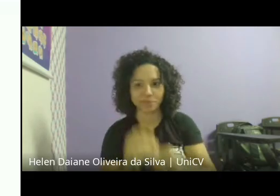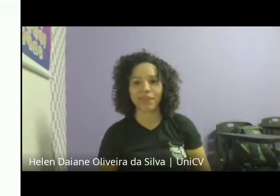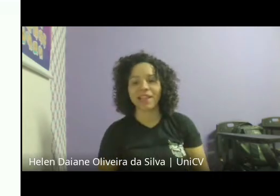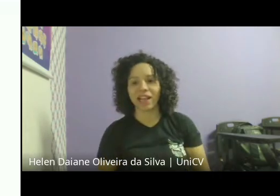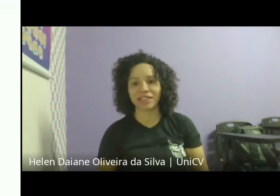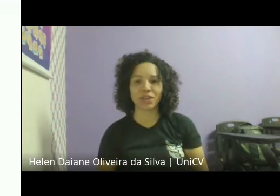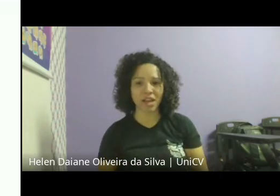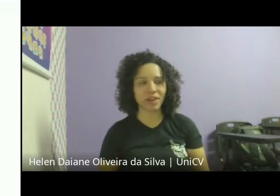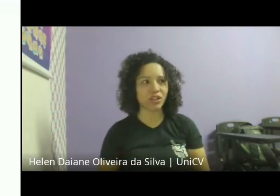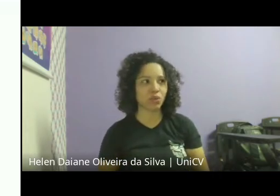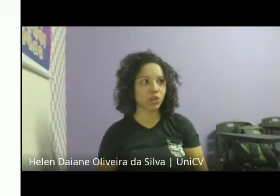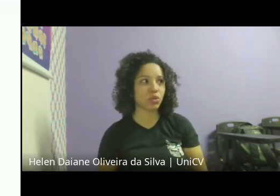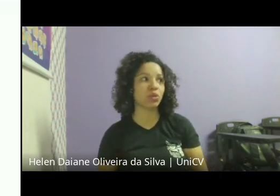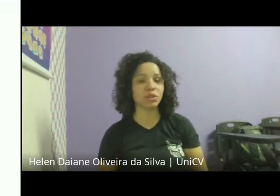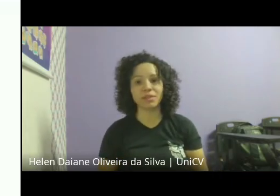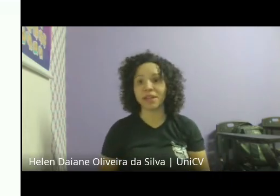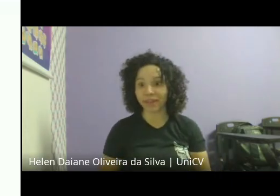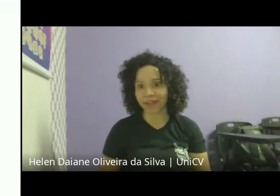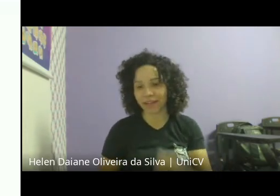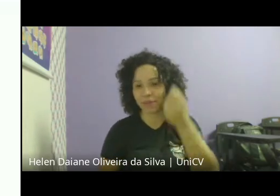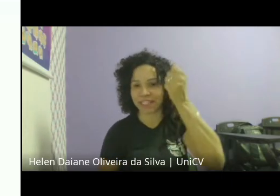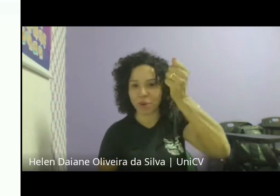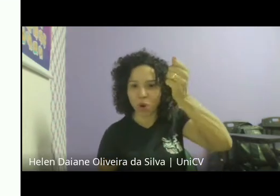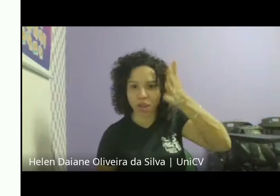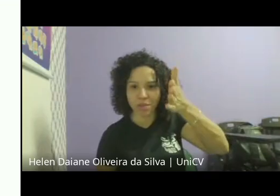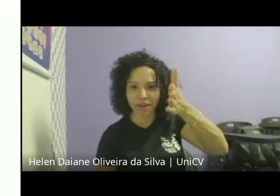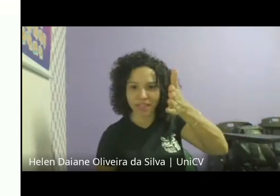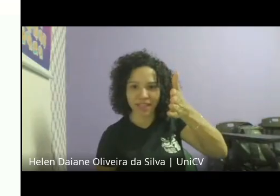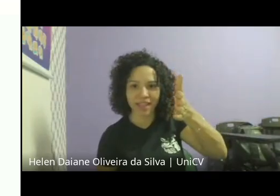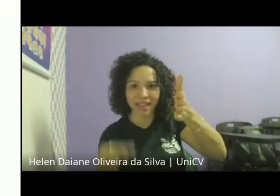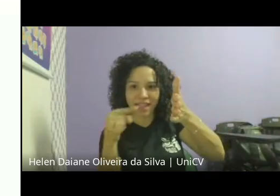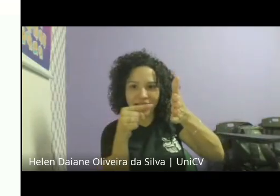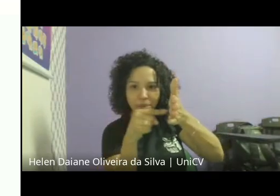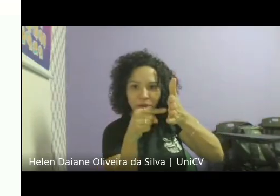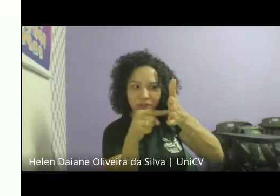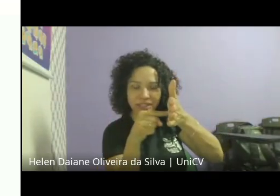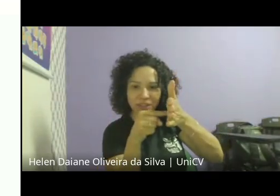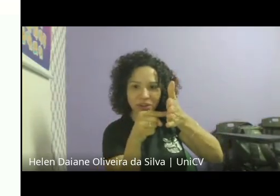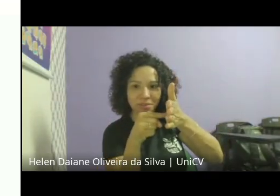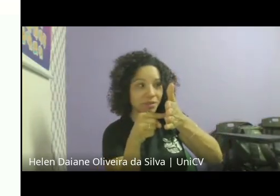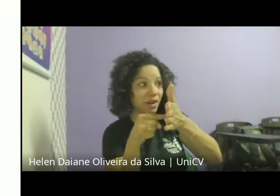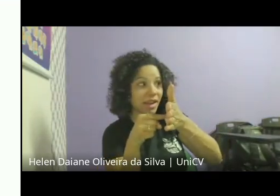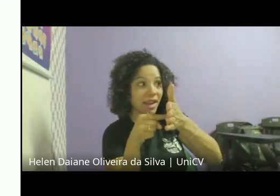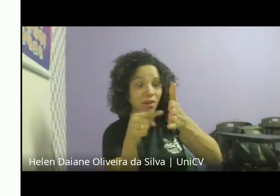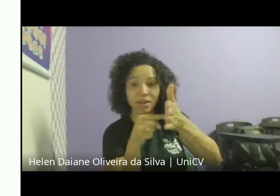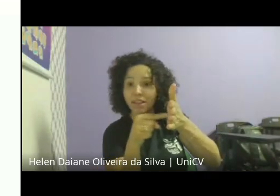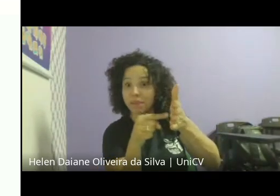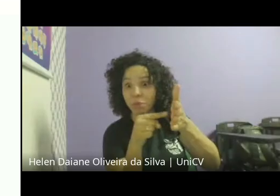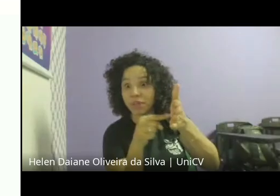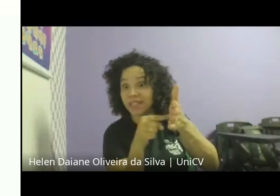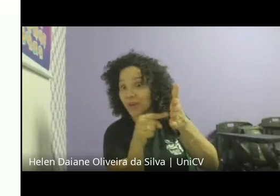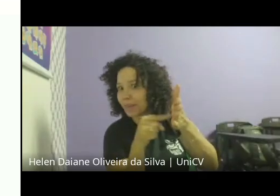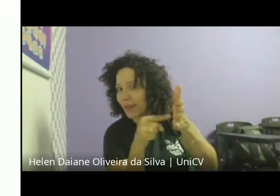dicas. Às vezes eu quero falar de um outro surdo, não quero que ele perceba, eu coloco a mão aqui e aponto assim, ó, para falar ele, ó.